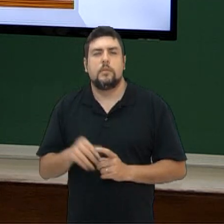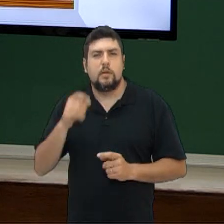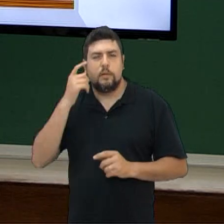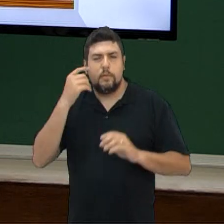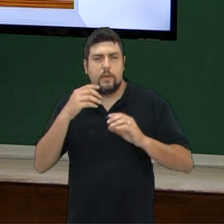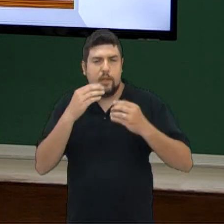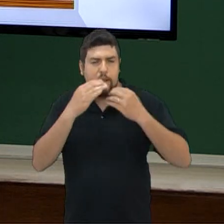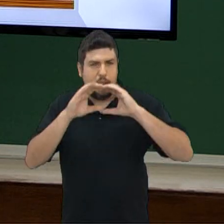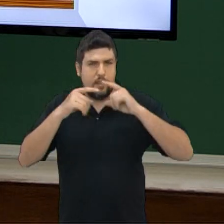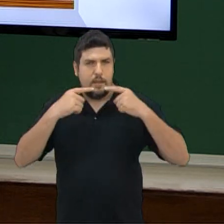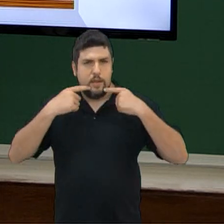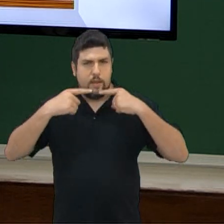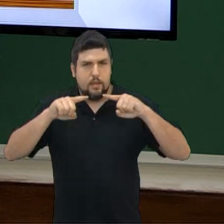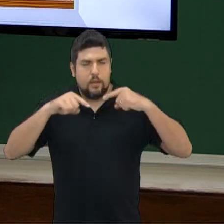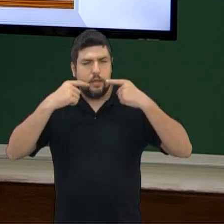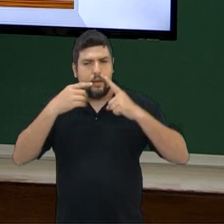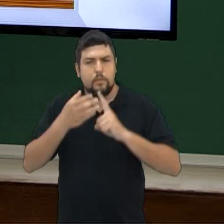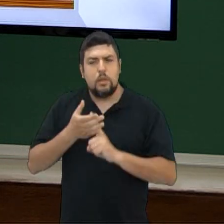Isolado,